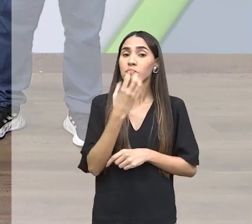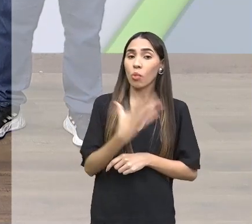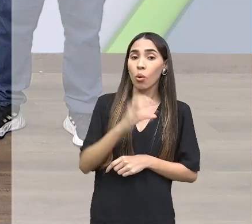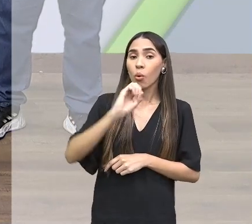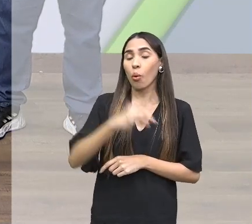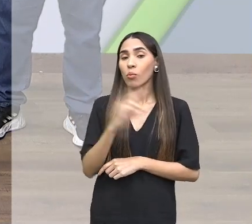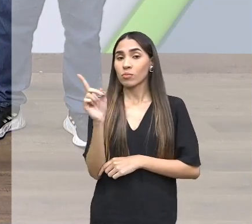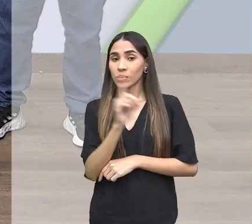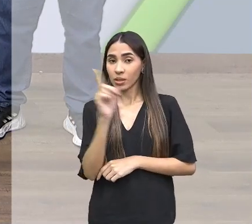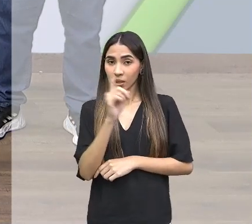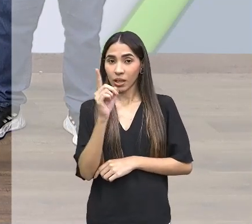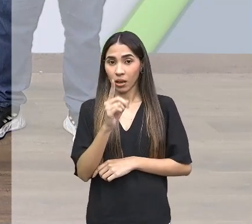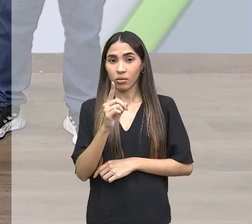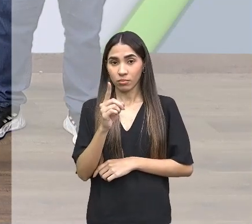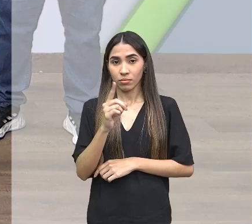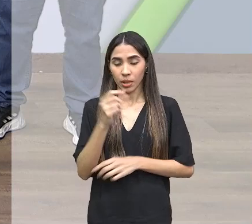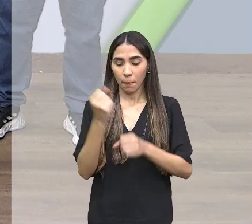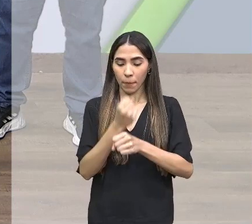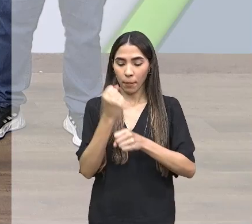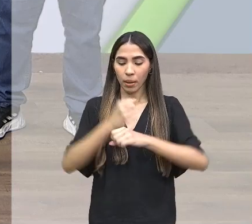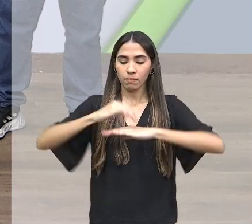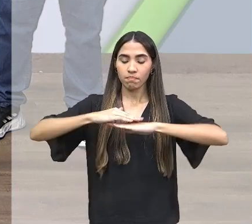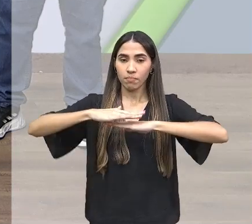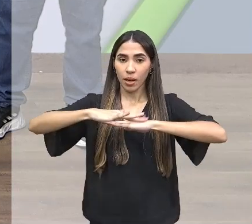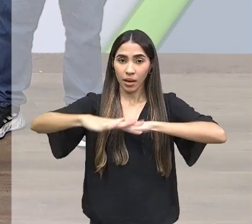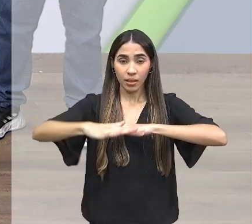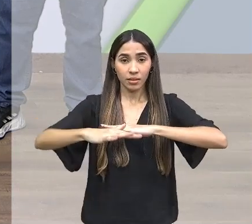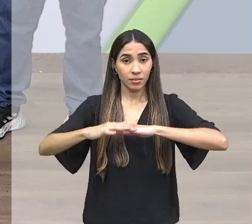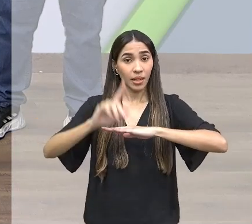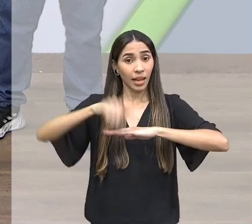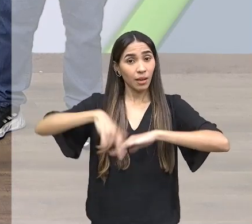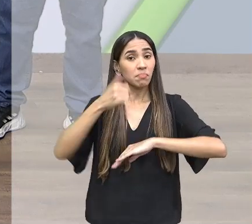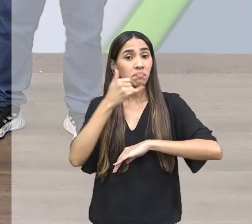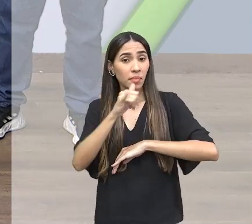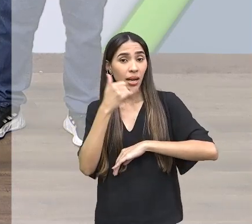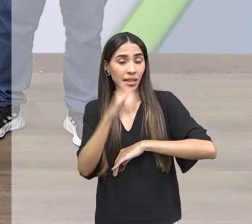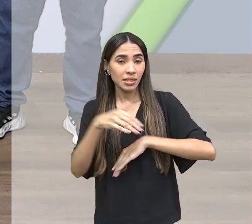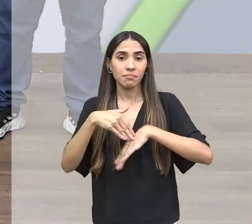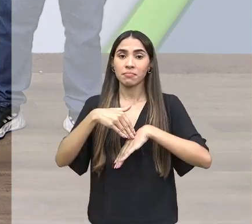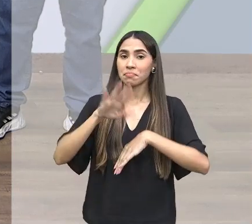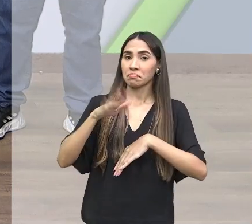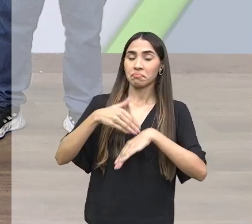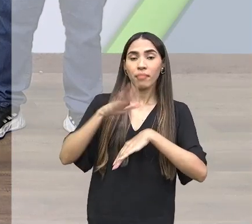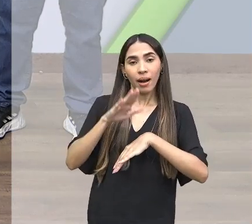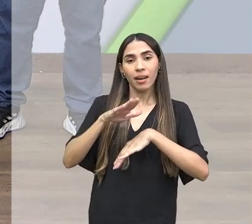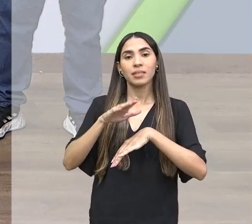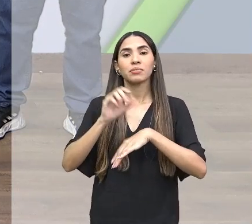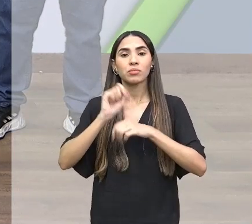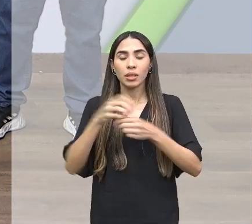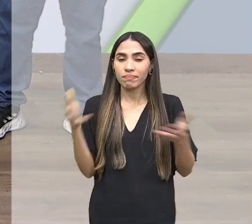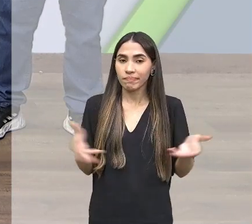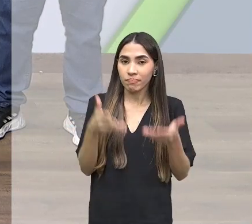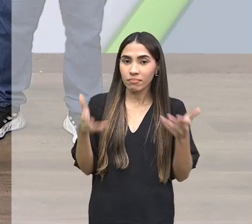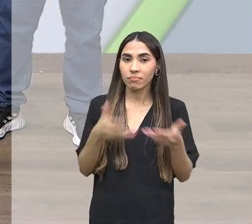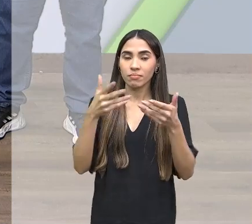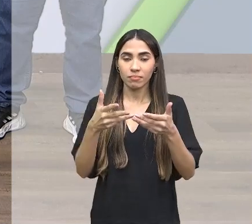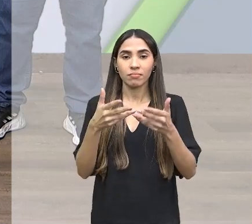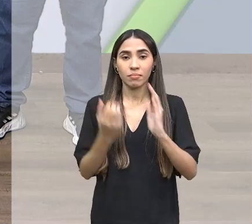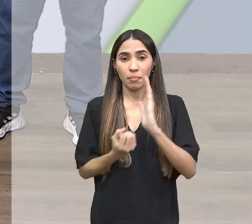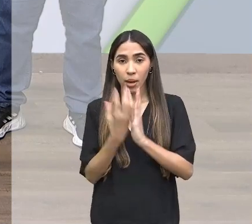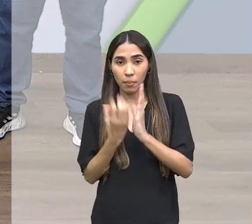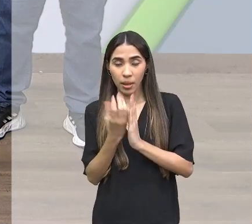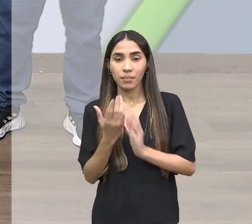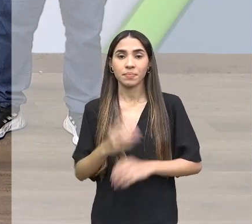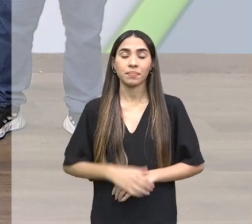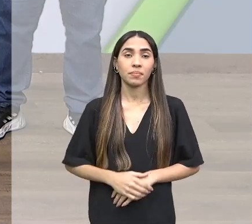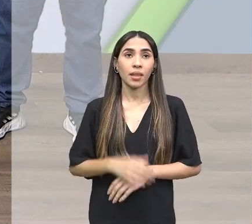não instalar esses painéis fotovoltaicos ou não. Claro que é uma energia que cada vez mais tem sido estimulada a sua geração, tá